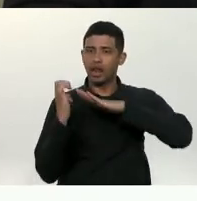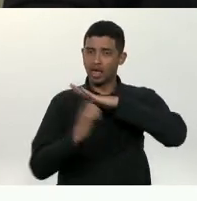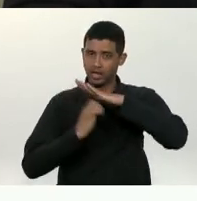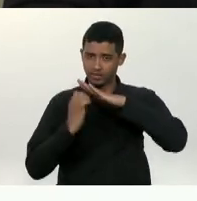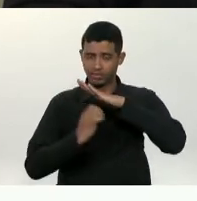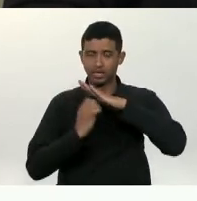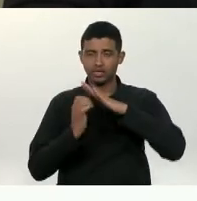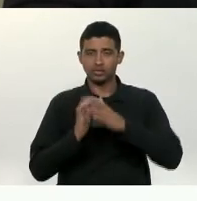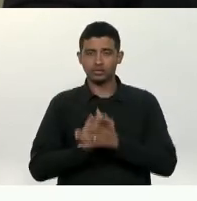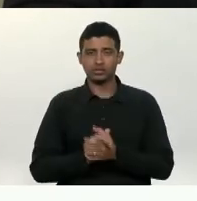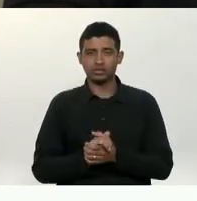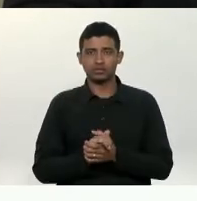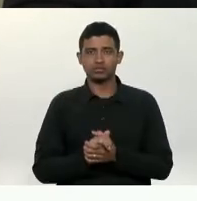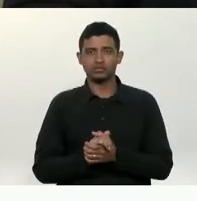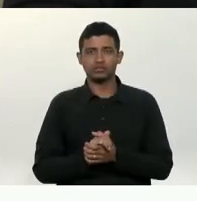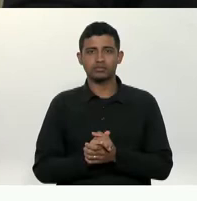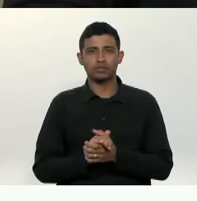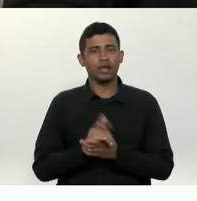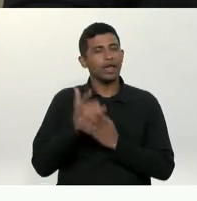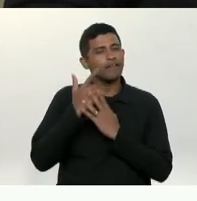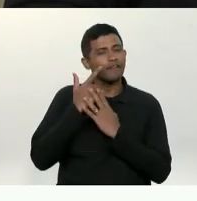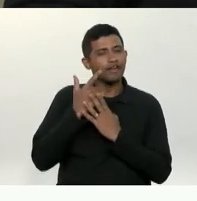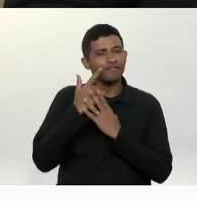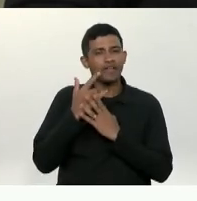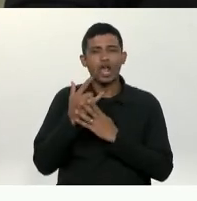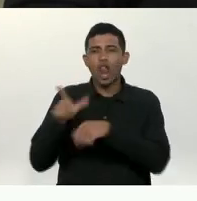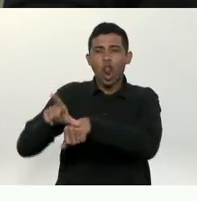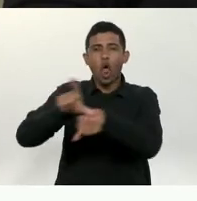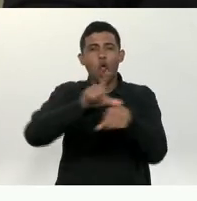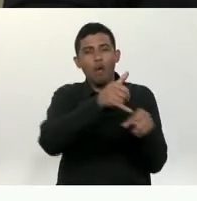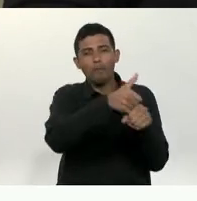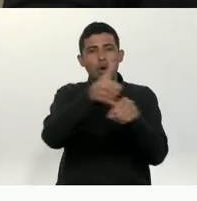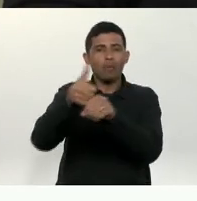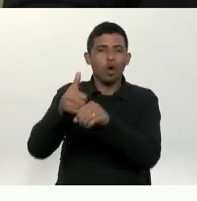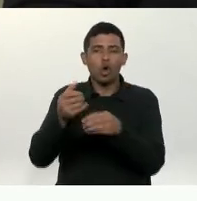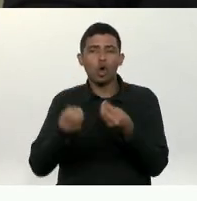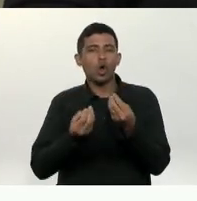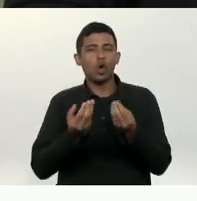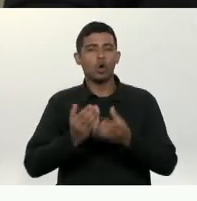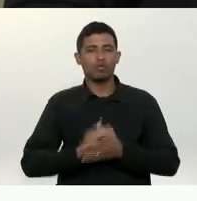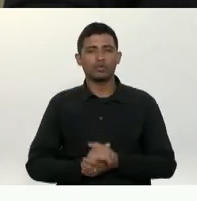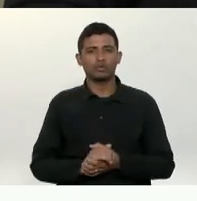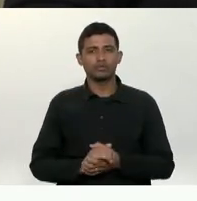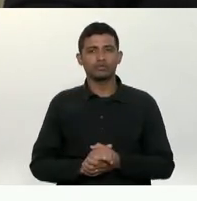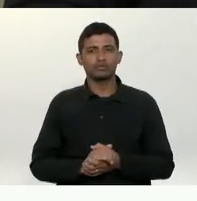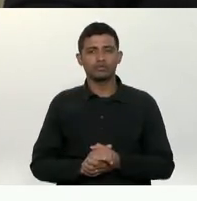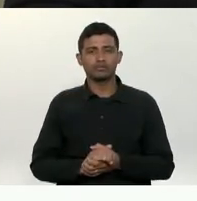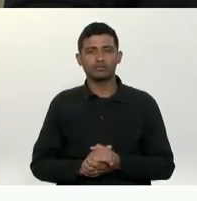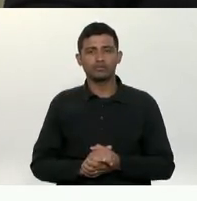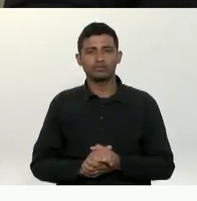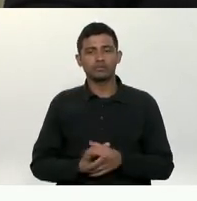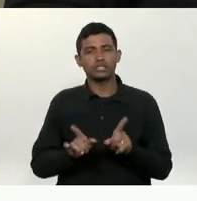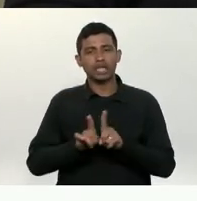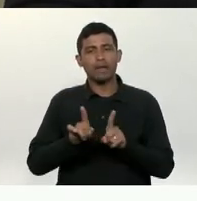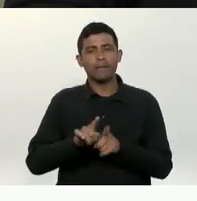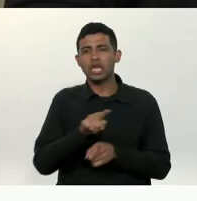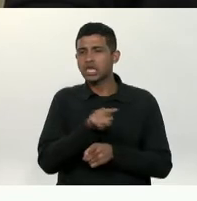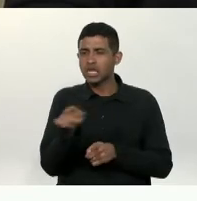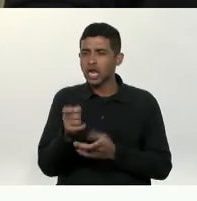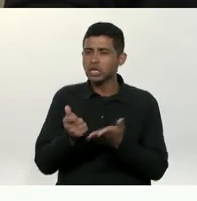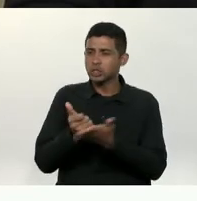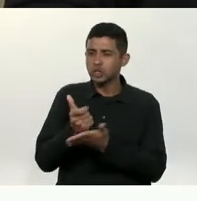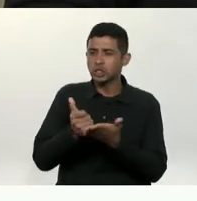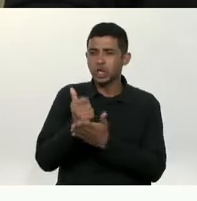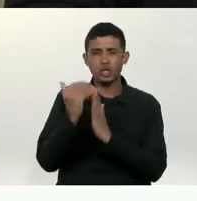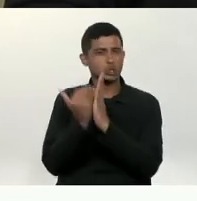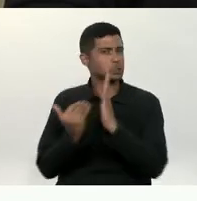empresa, como vai tratar a questão dos postos, como vai tratar a questão dos altos clientes, né, dos altos